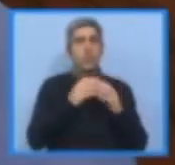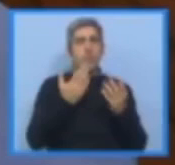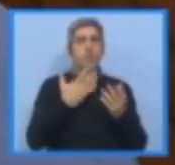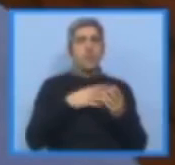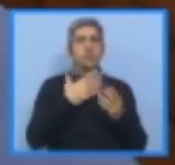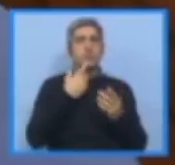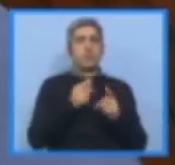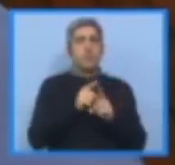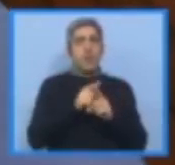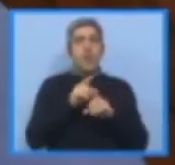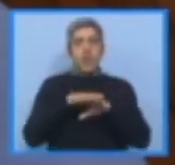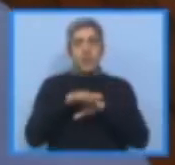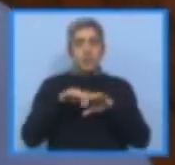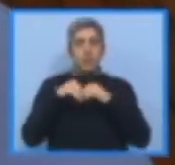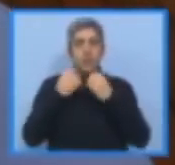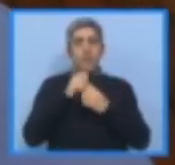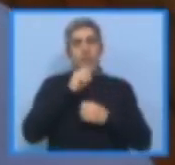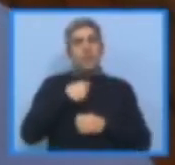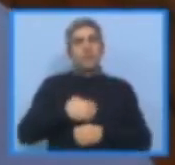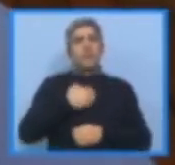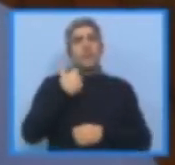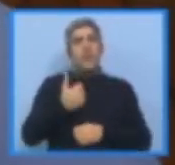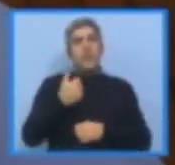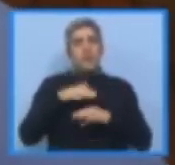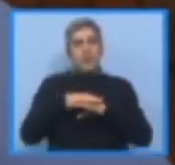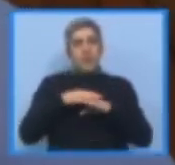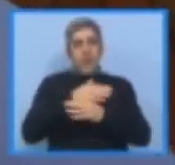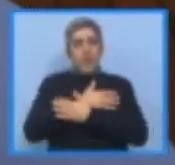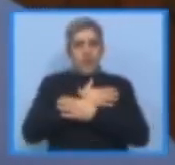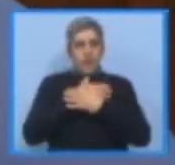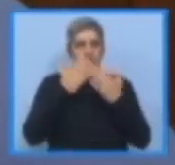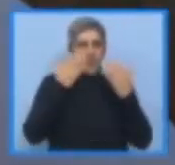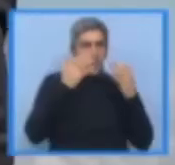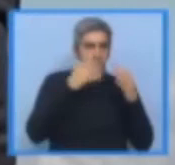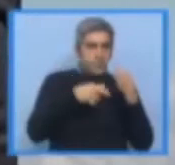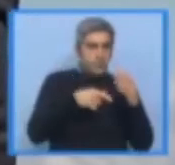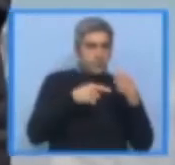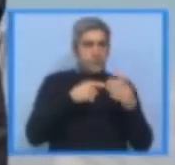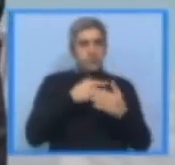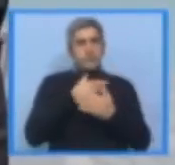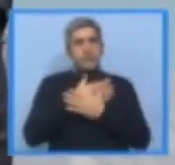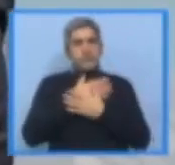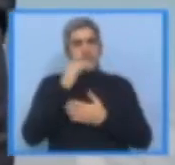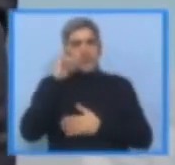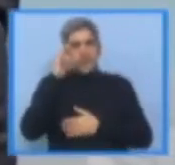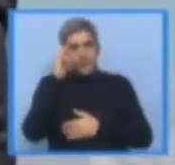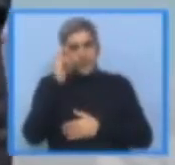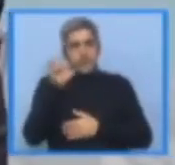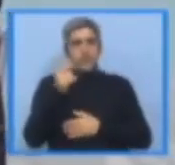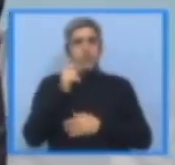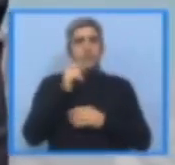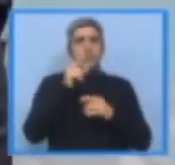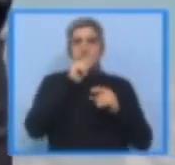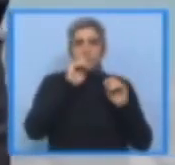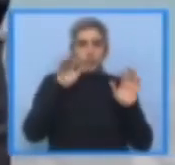sociais pode acontecer que eu me sinta bem na minha rede de amigos Facebook, na minha rede do Instagram, na minha rede do Twitter.